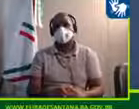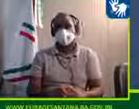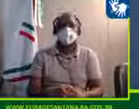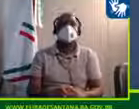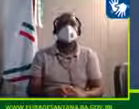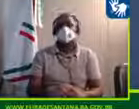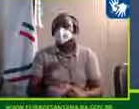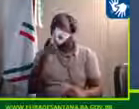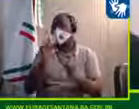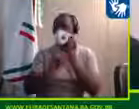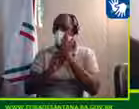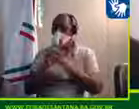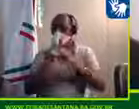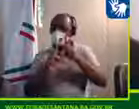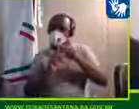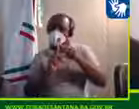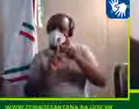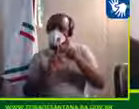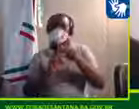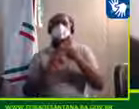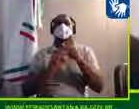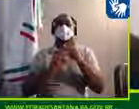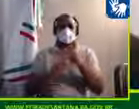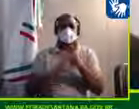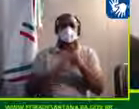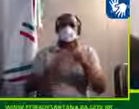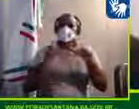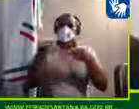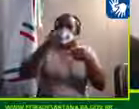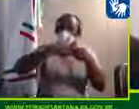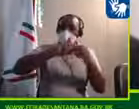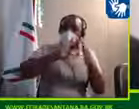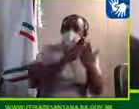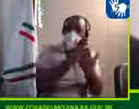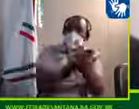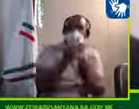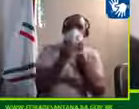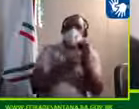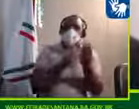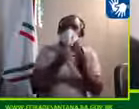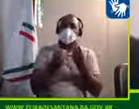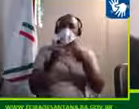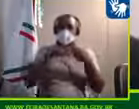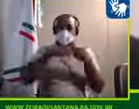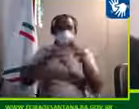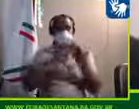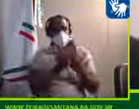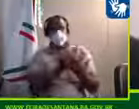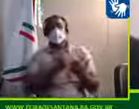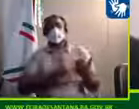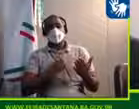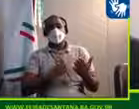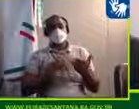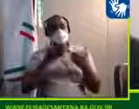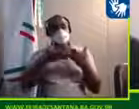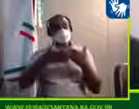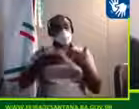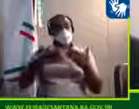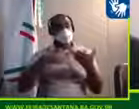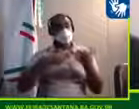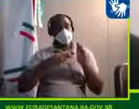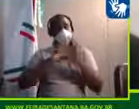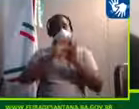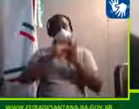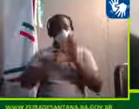Ok. Outra pergunta é sobre aulas da rede municipal. O senhor não tocou nesse assunto aí agora, mas provavelmente vai estar no